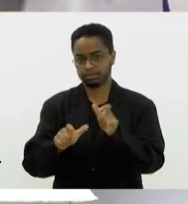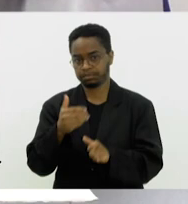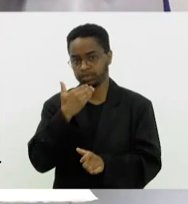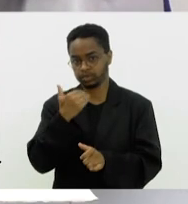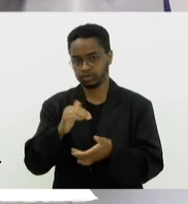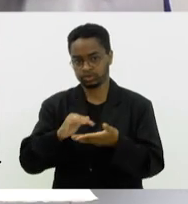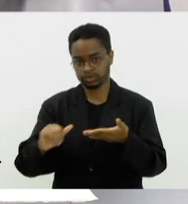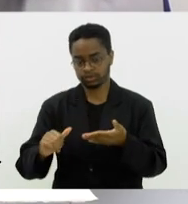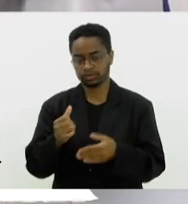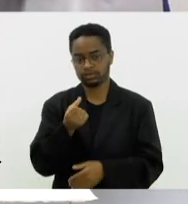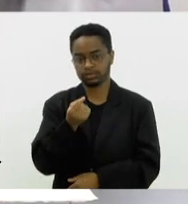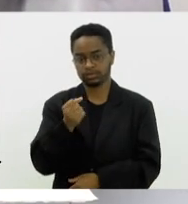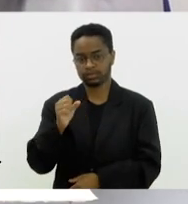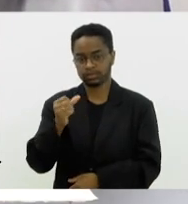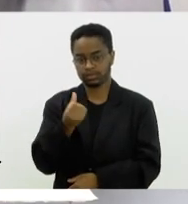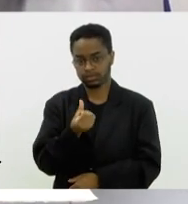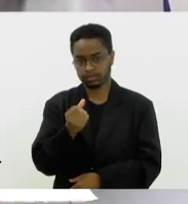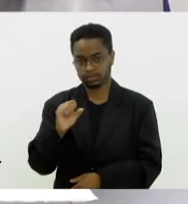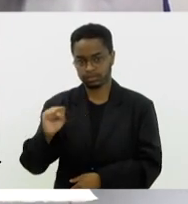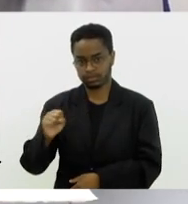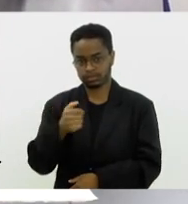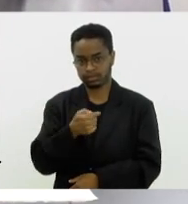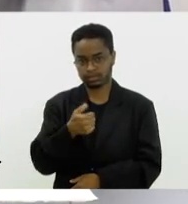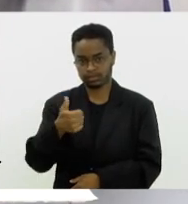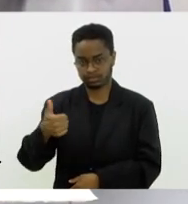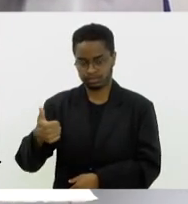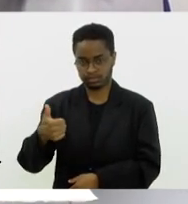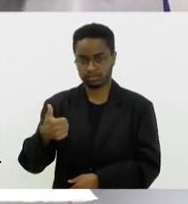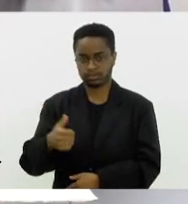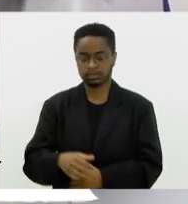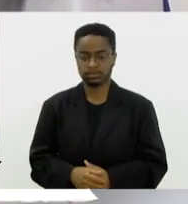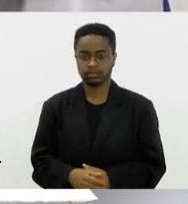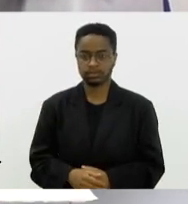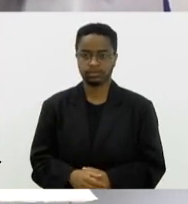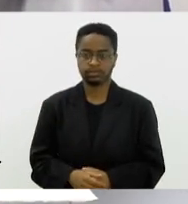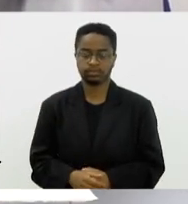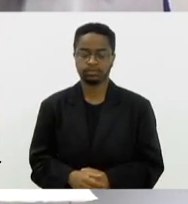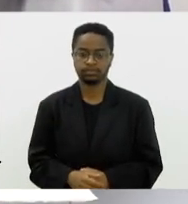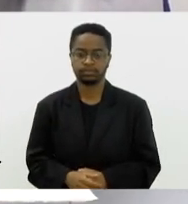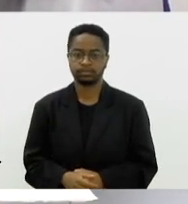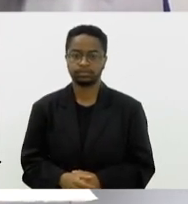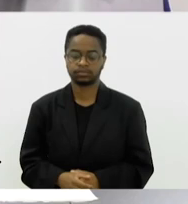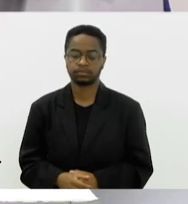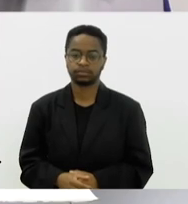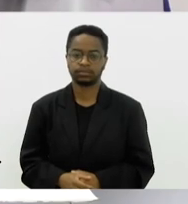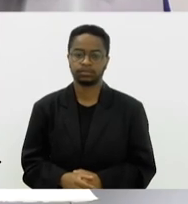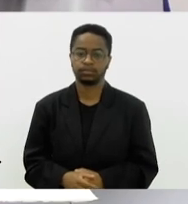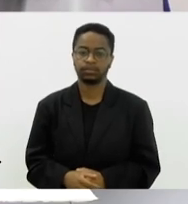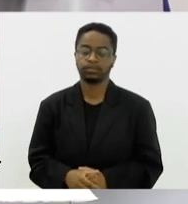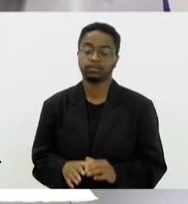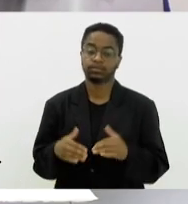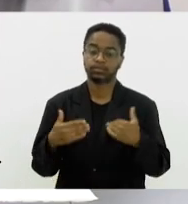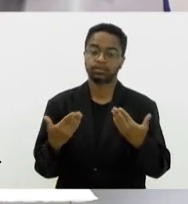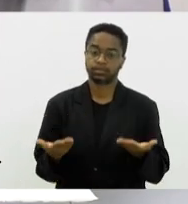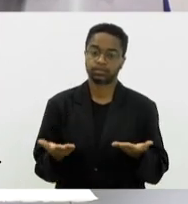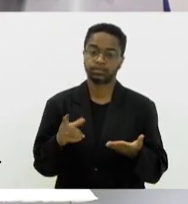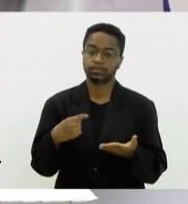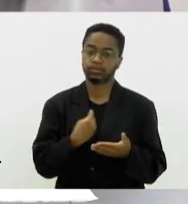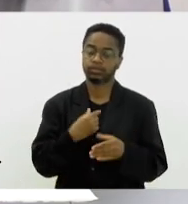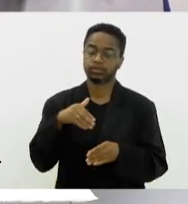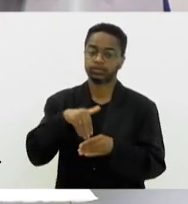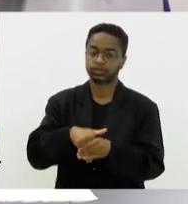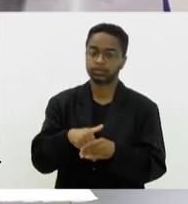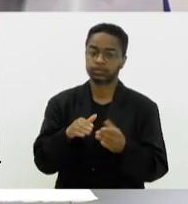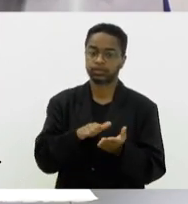O 68 e o 71, a pedido do autor, deputado Valdeci da Saúde. Então, votando em bloco